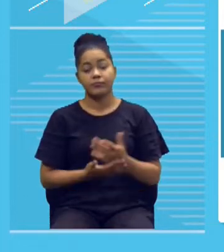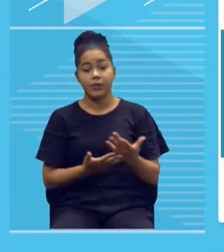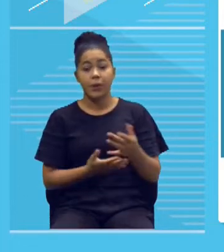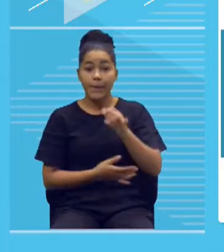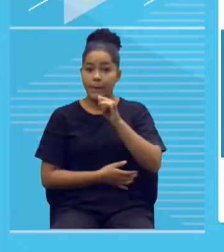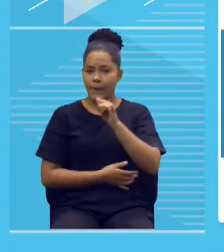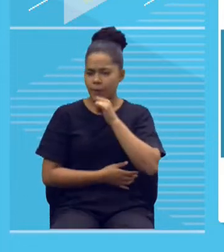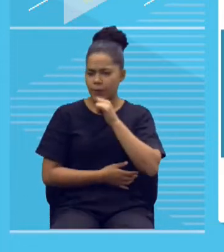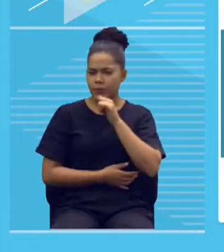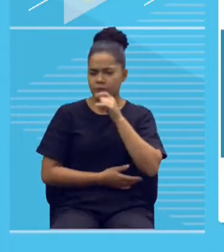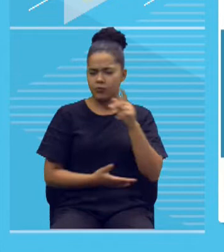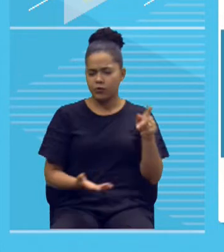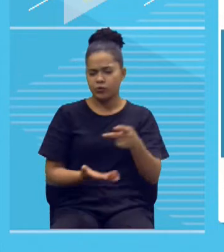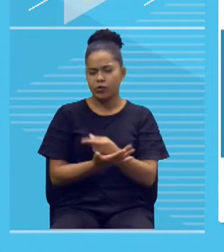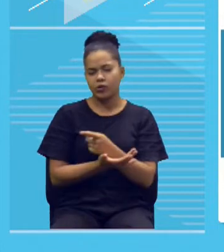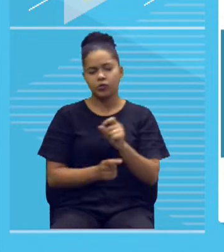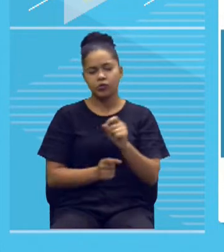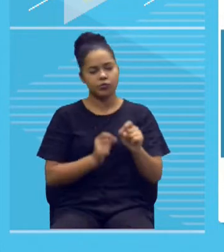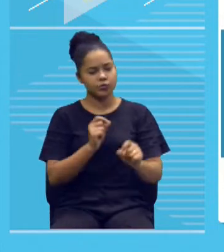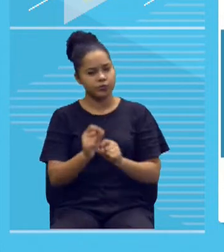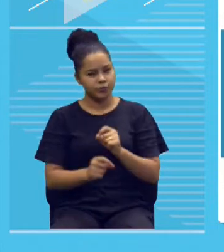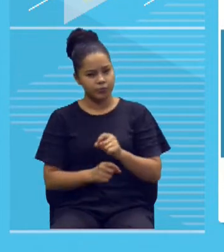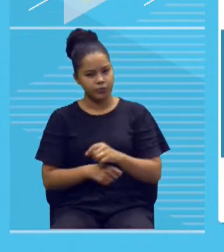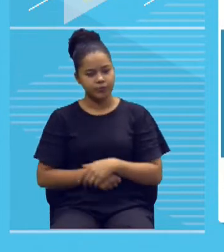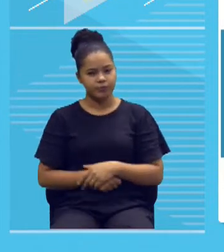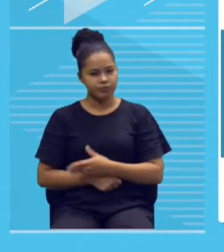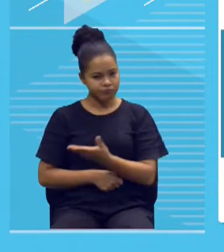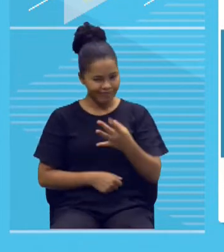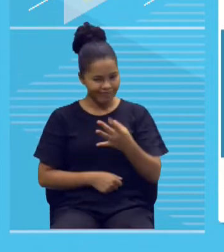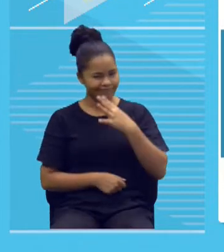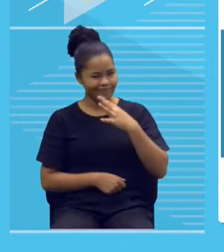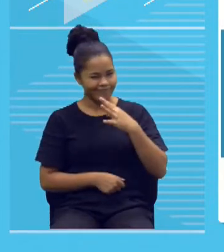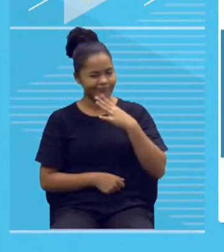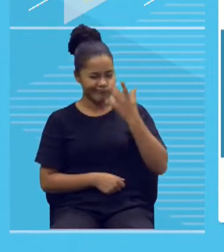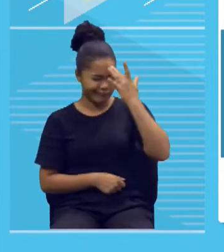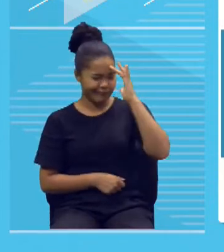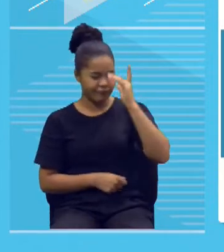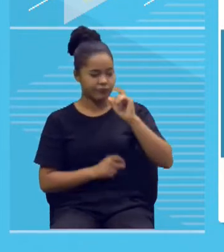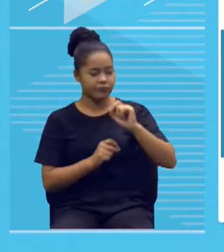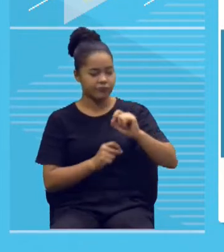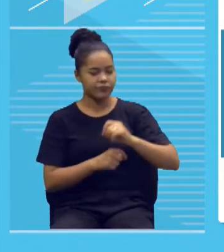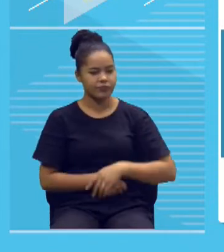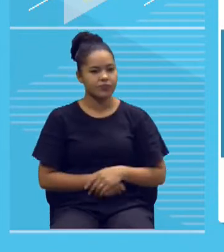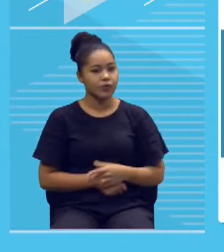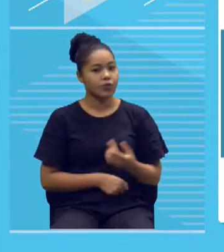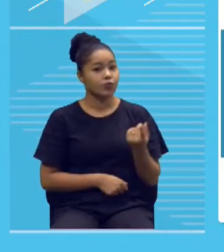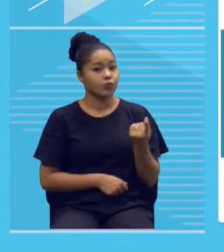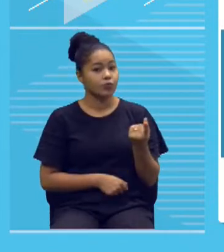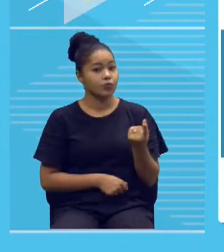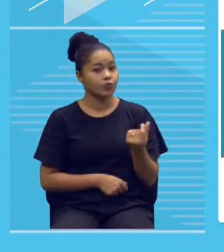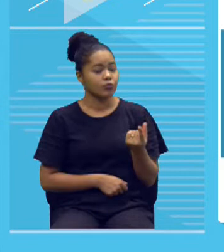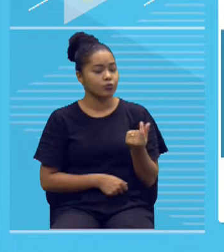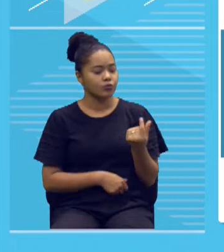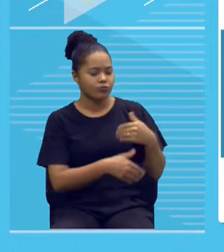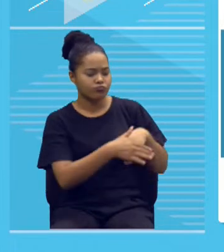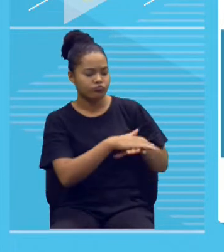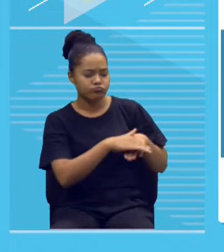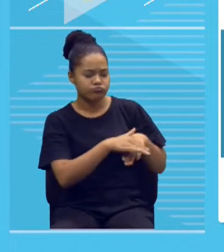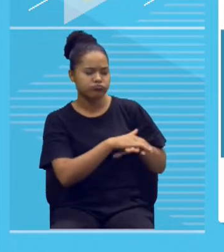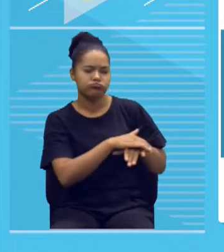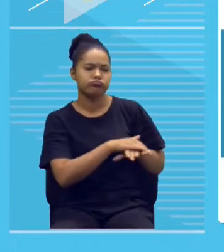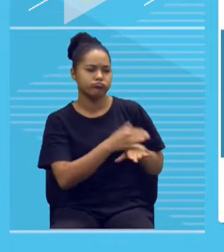mais comum que a gente recebe juro que é de conhecimento Ártico de tudo a população do Brasil é guardar dinheiro na caderneta de poupança